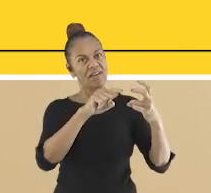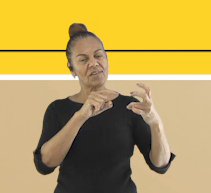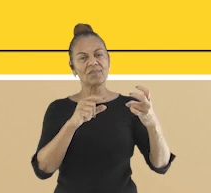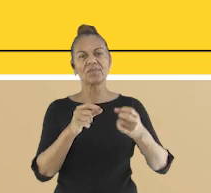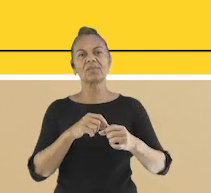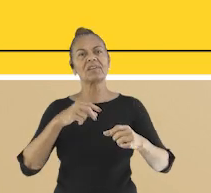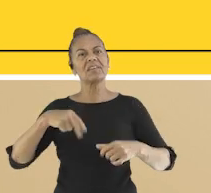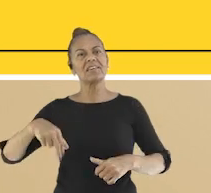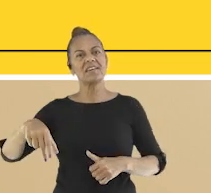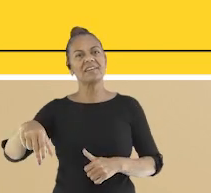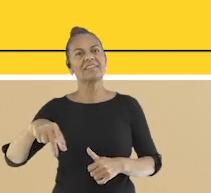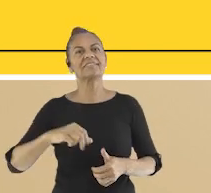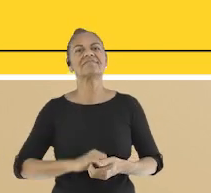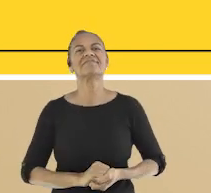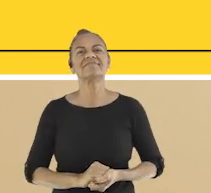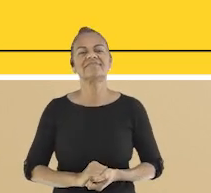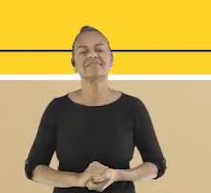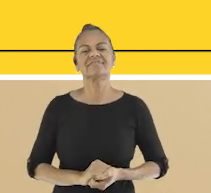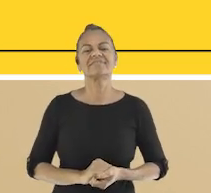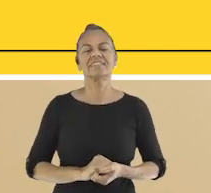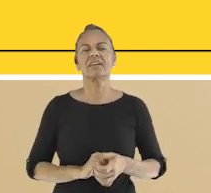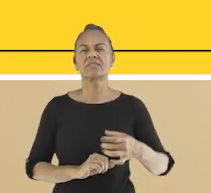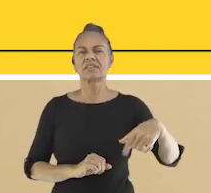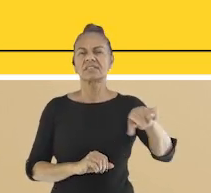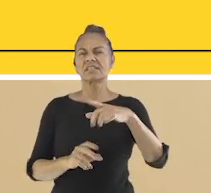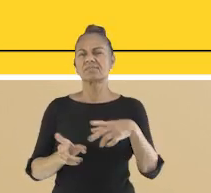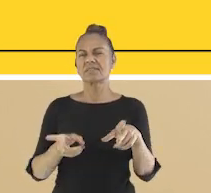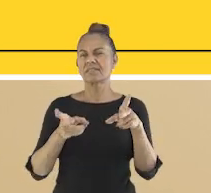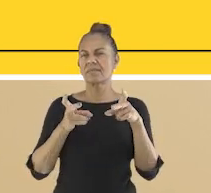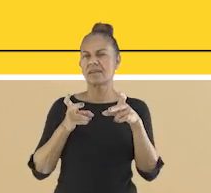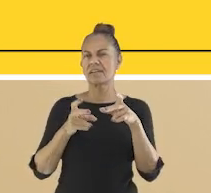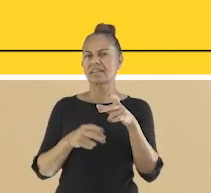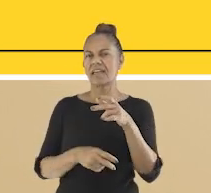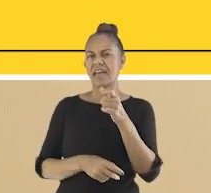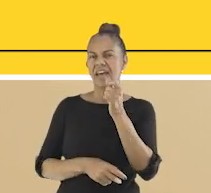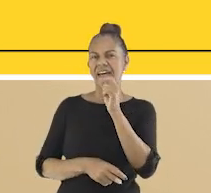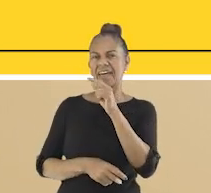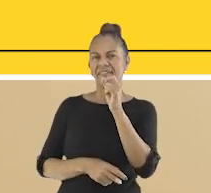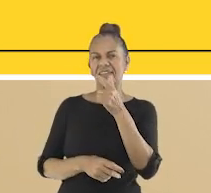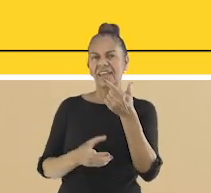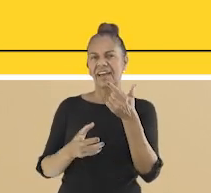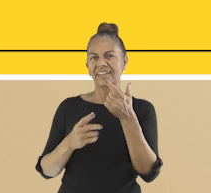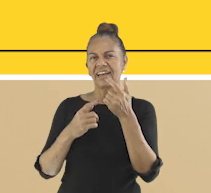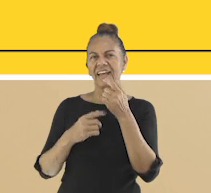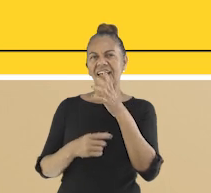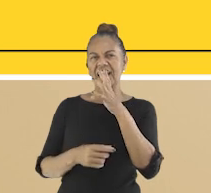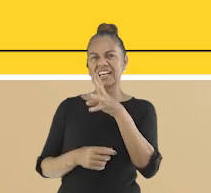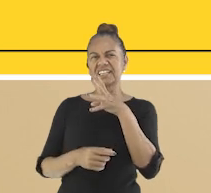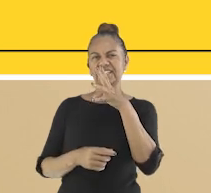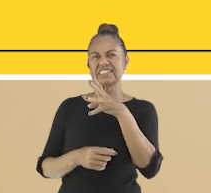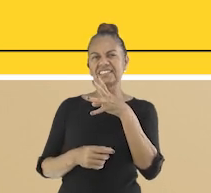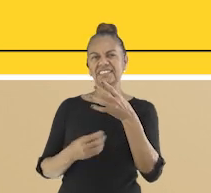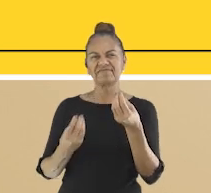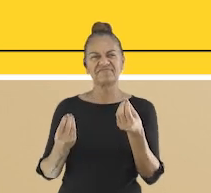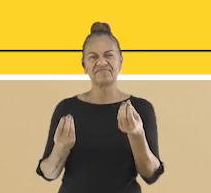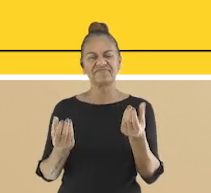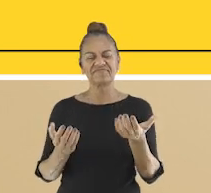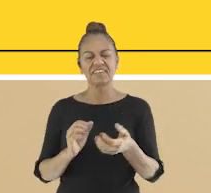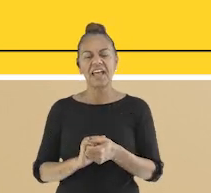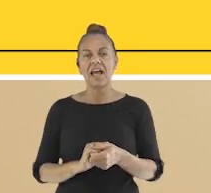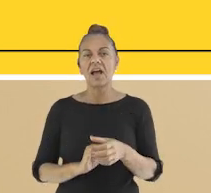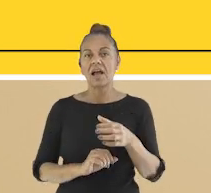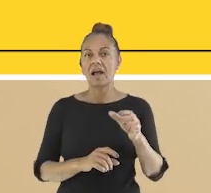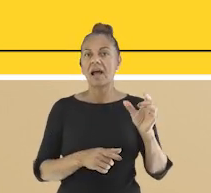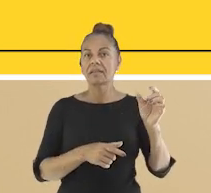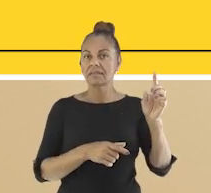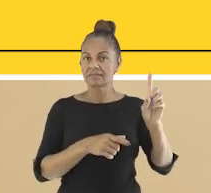fosse a cultura, saltava do veículo e ia a pé. E aí, o que vocês acharam dessa tirinha? Perceberam que existe uma certa